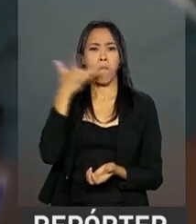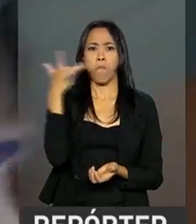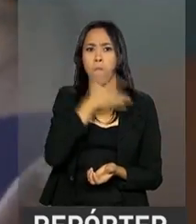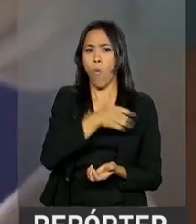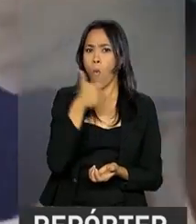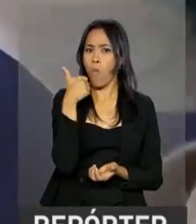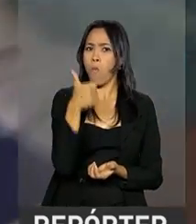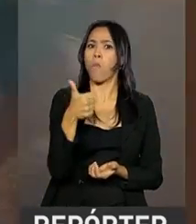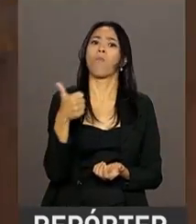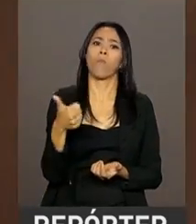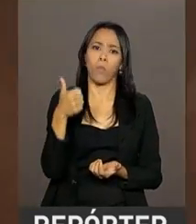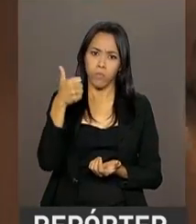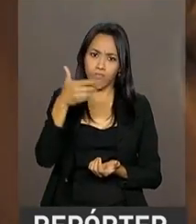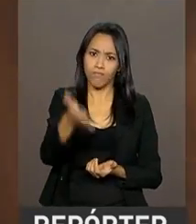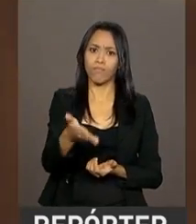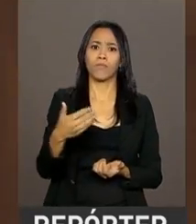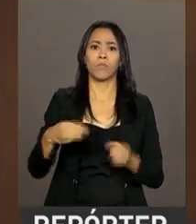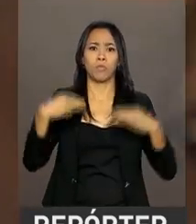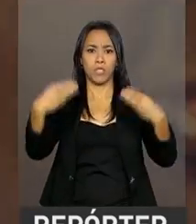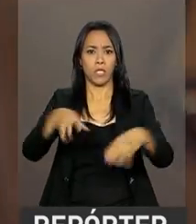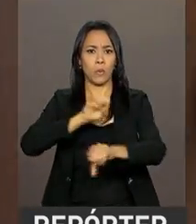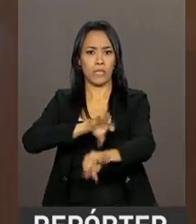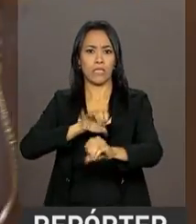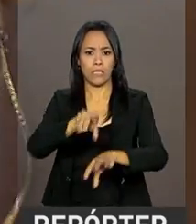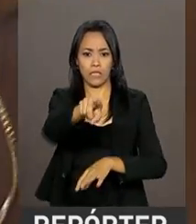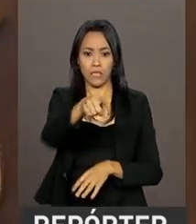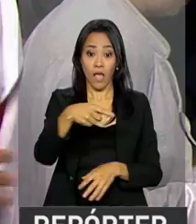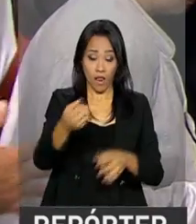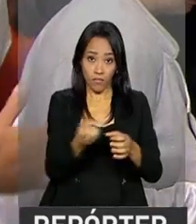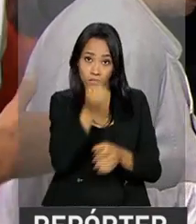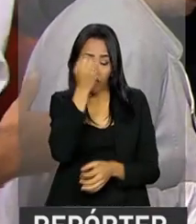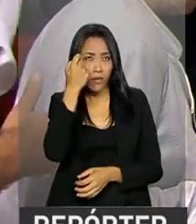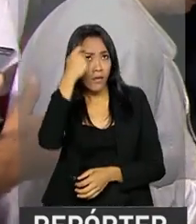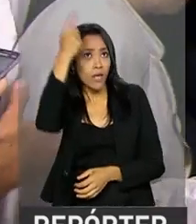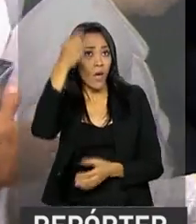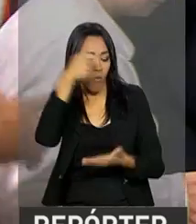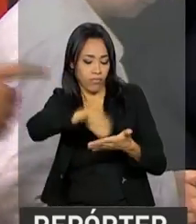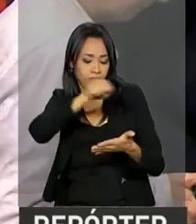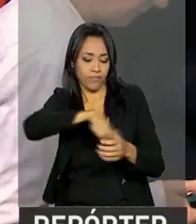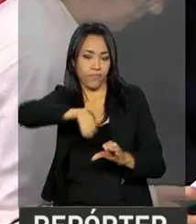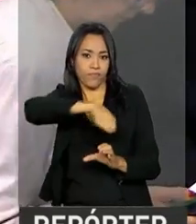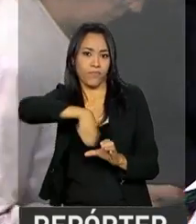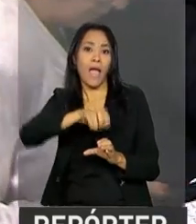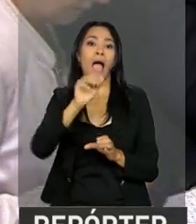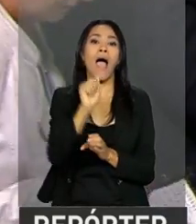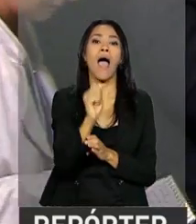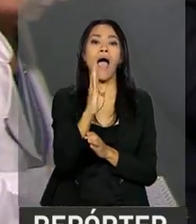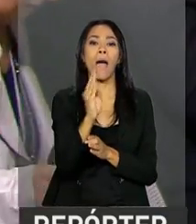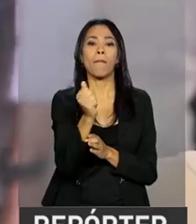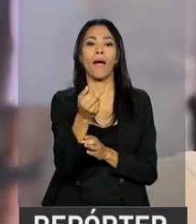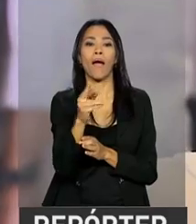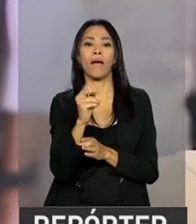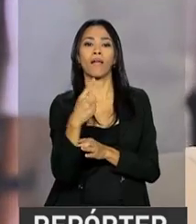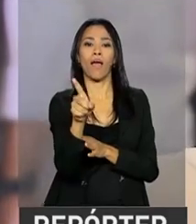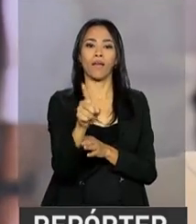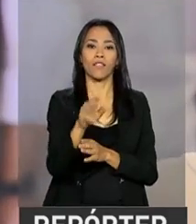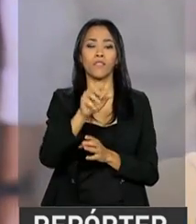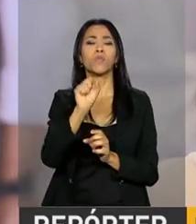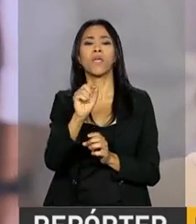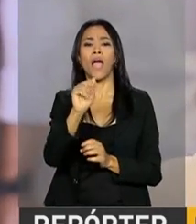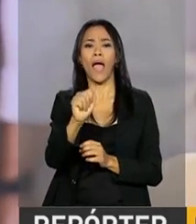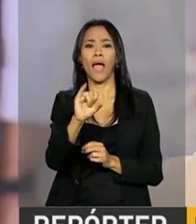merendas do Ministério da Educação com uma receita que criou o abará de aipim com carne moída é o